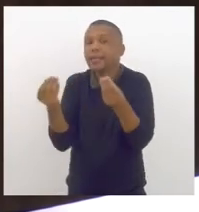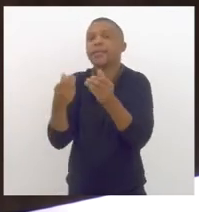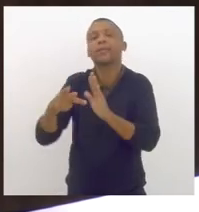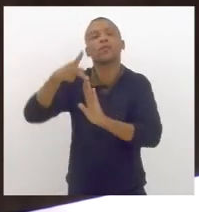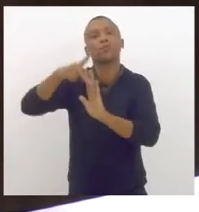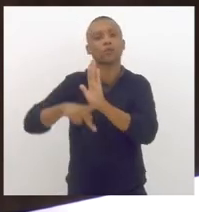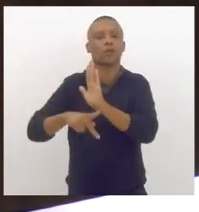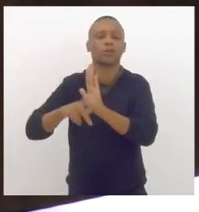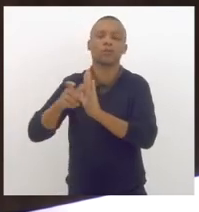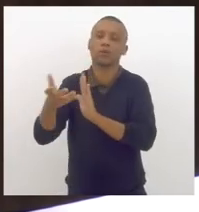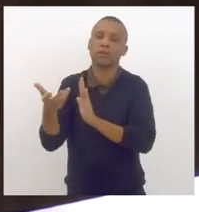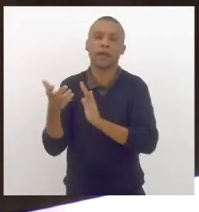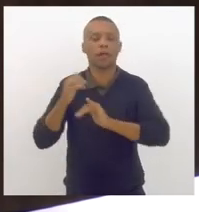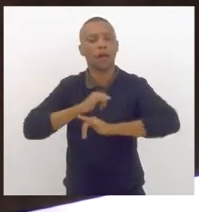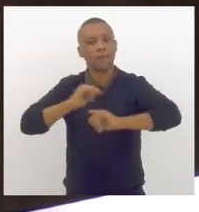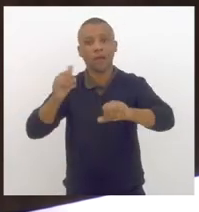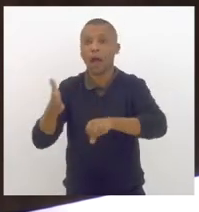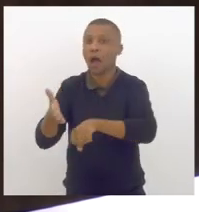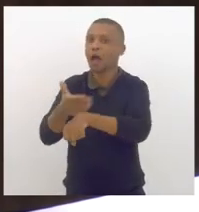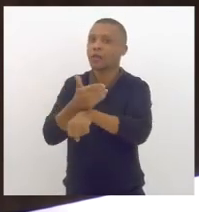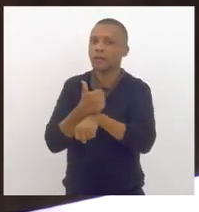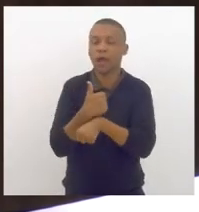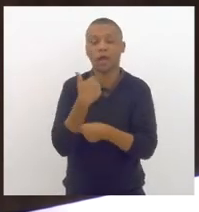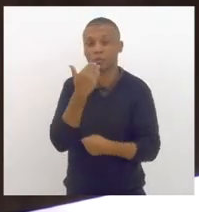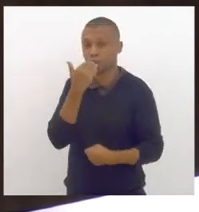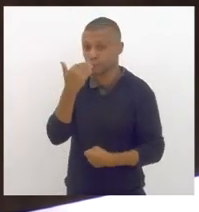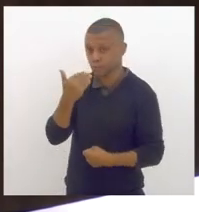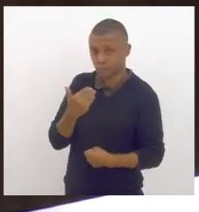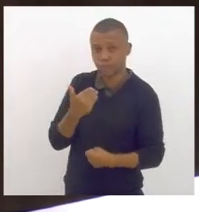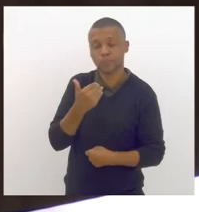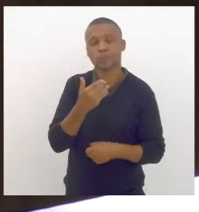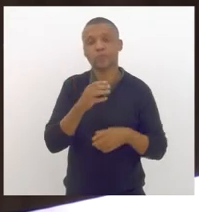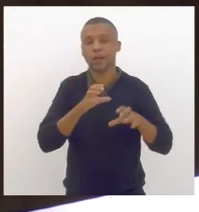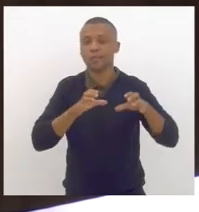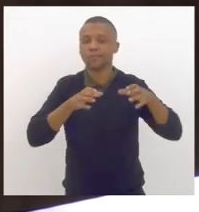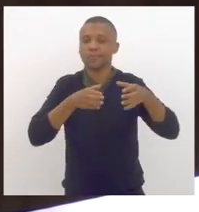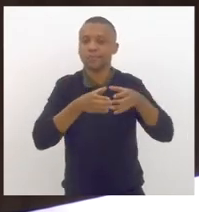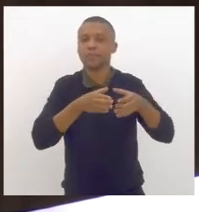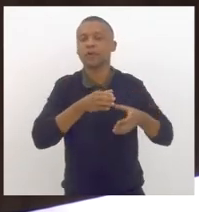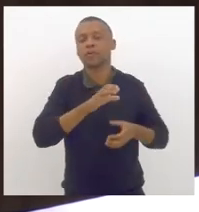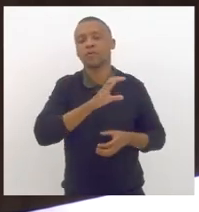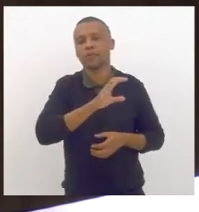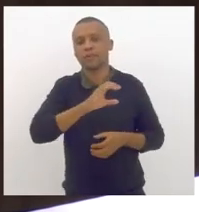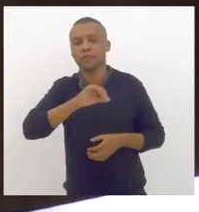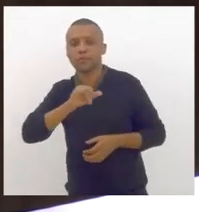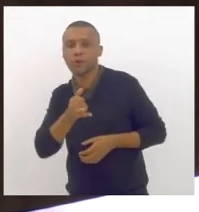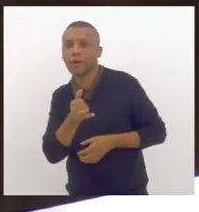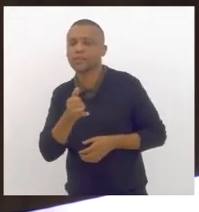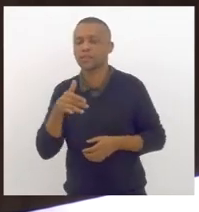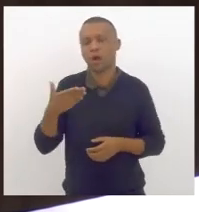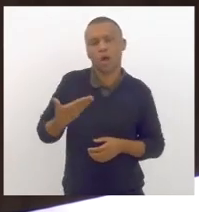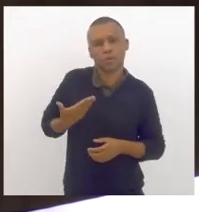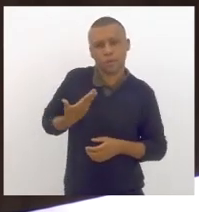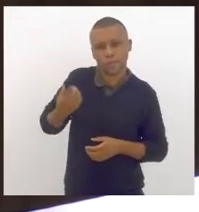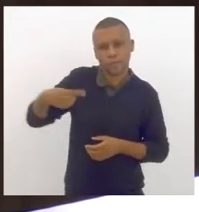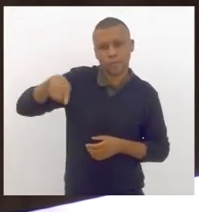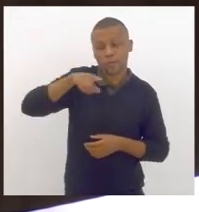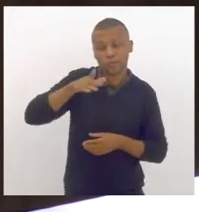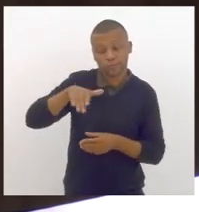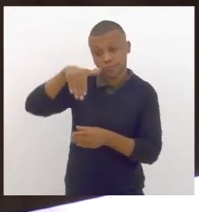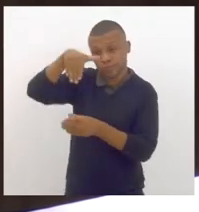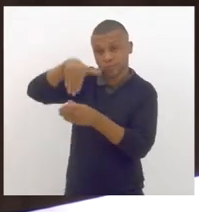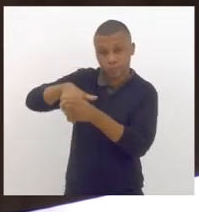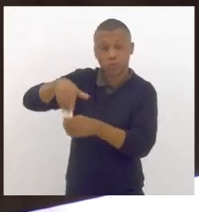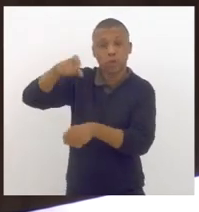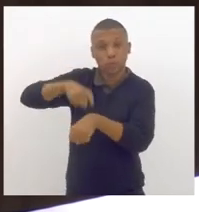já antecipar a nossa solicitação à Comissão de Constituição e Justiça e aos nossos pares na futura votação, que